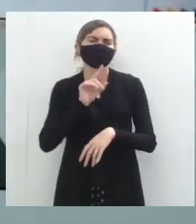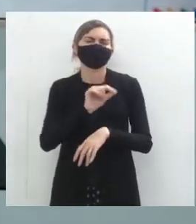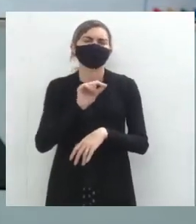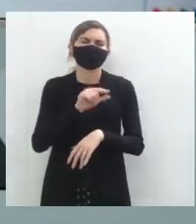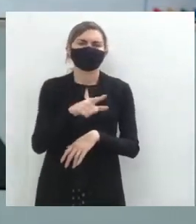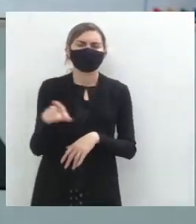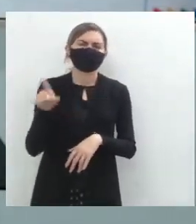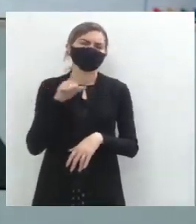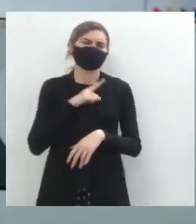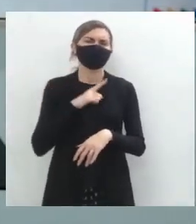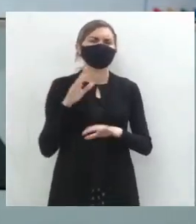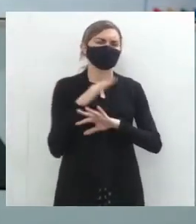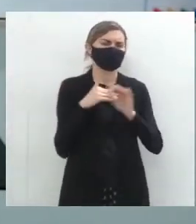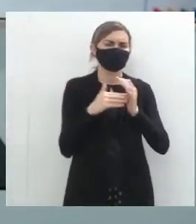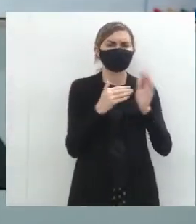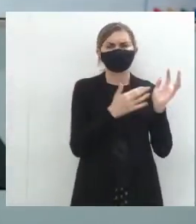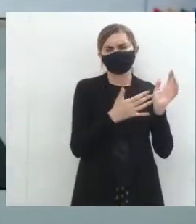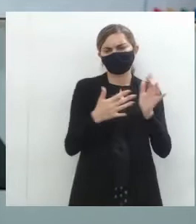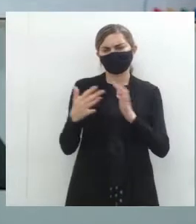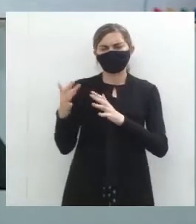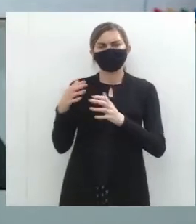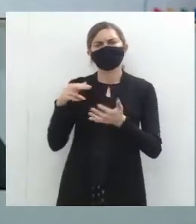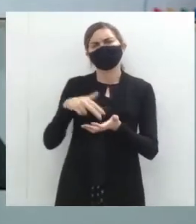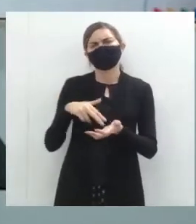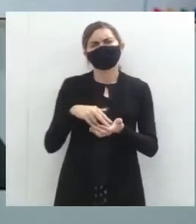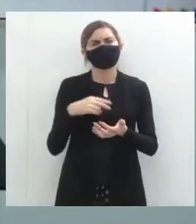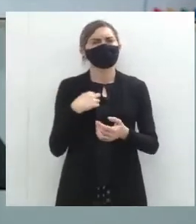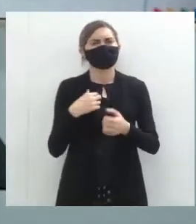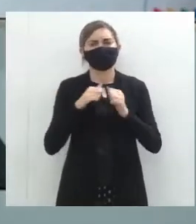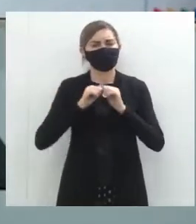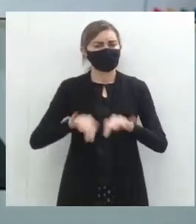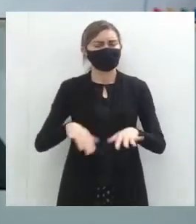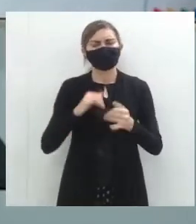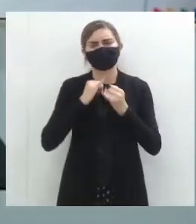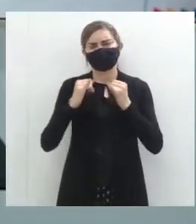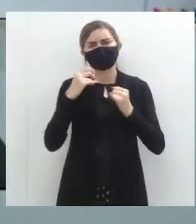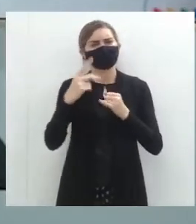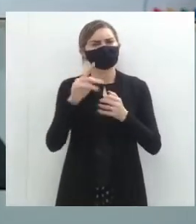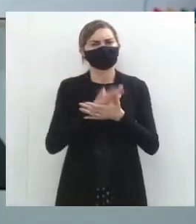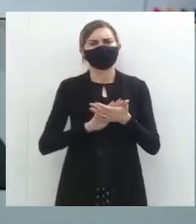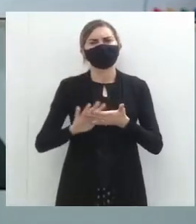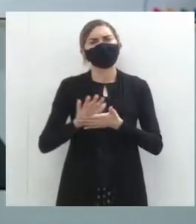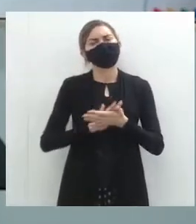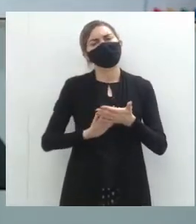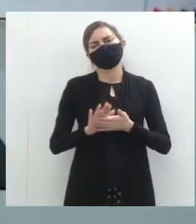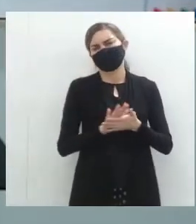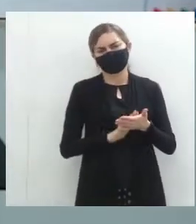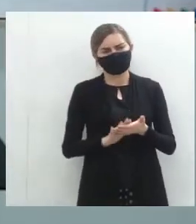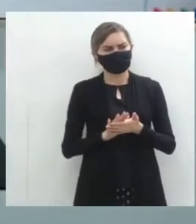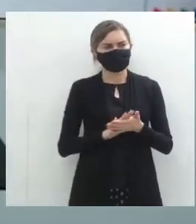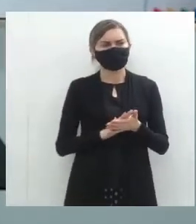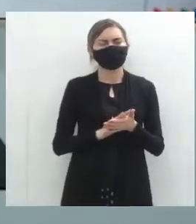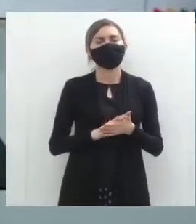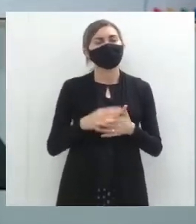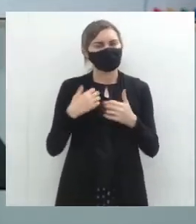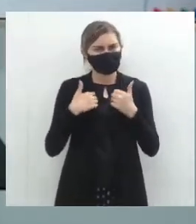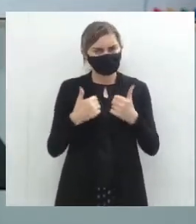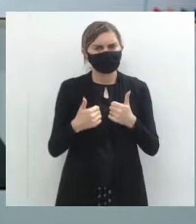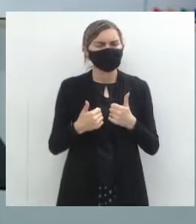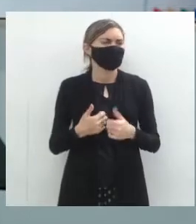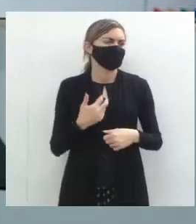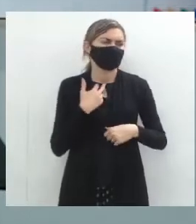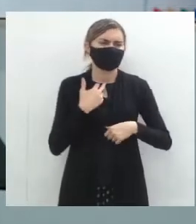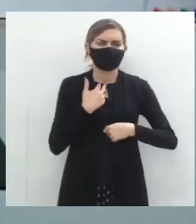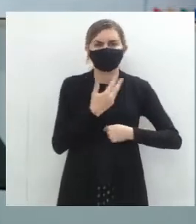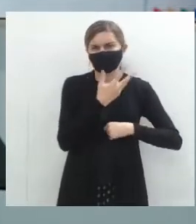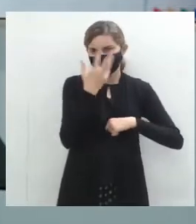pode acompanhar aqui todas as aulas ao vivo do EducaPE sem gastar um dado da tua internet. Tu não vai gastar um dado da tua internet, beleza? Não pode